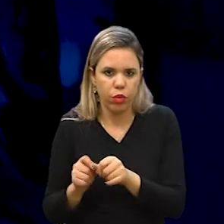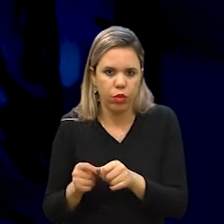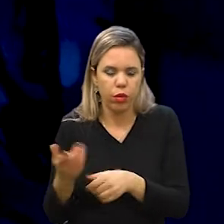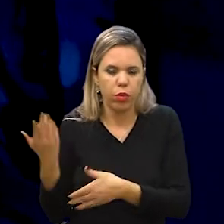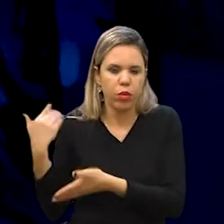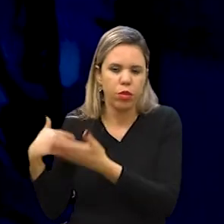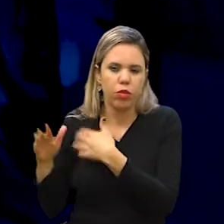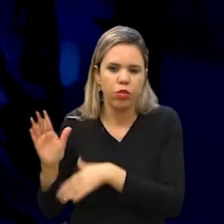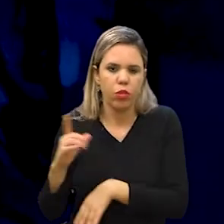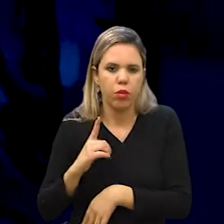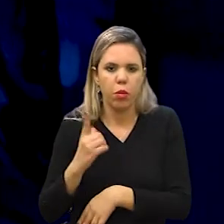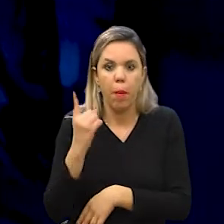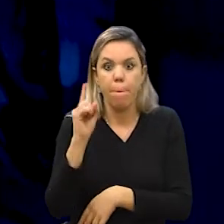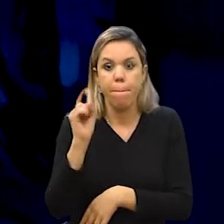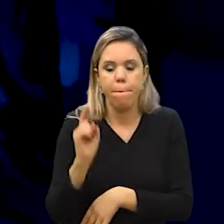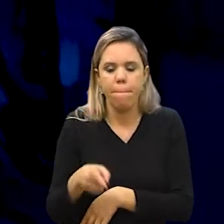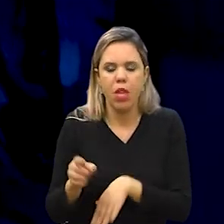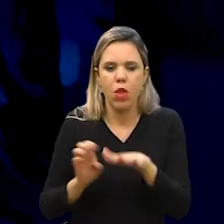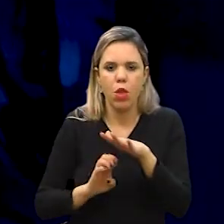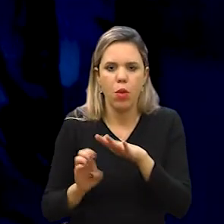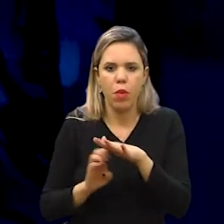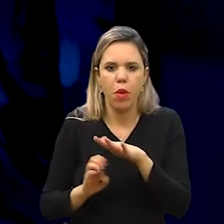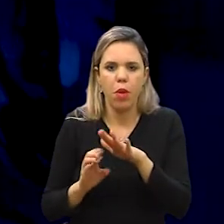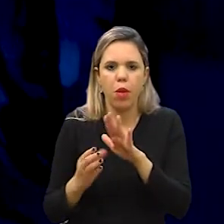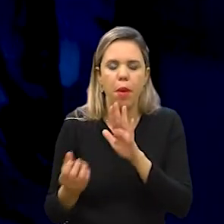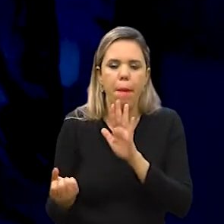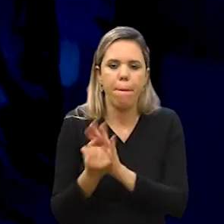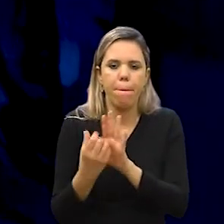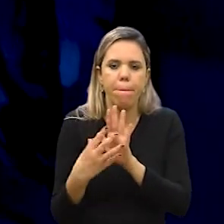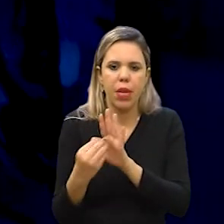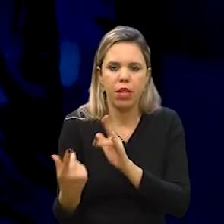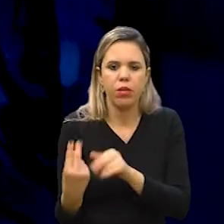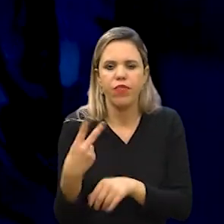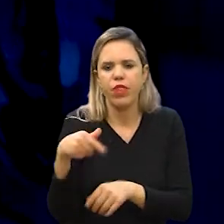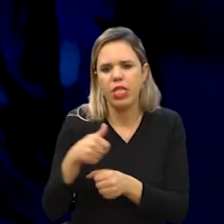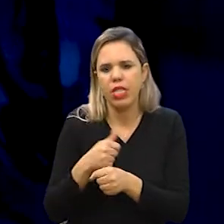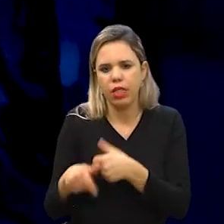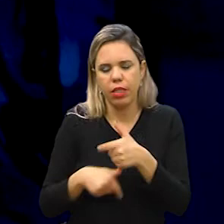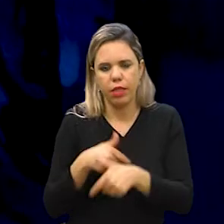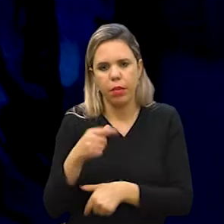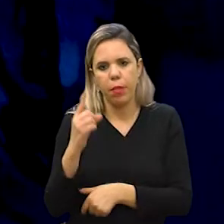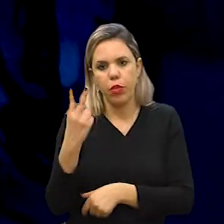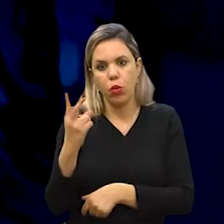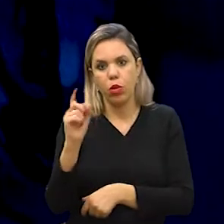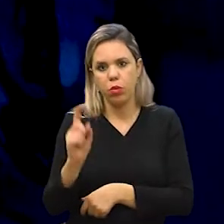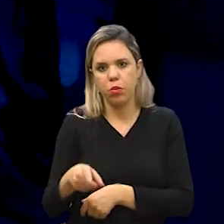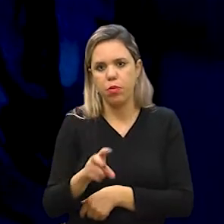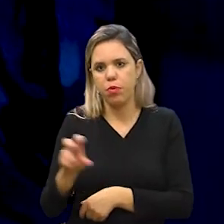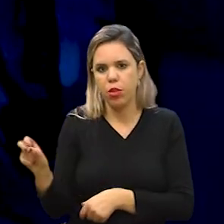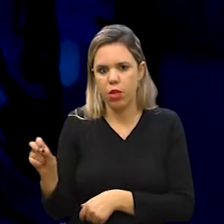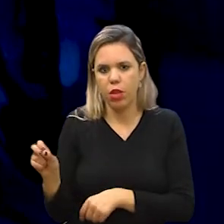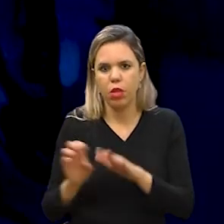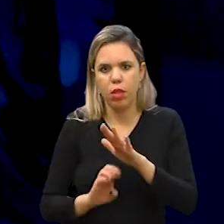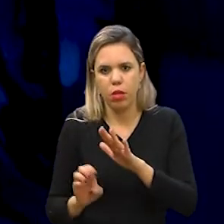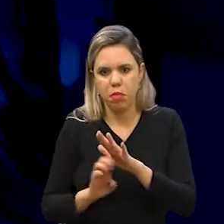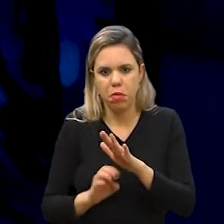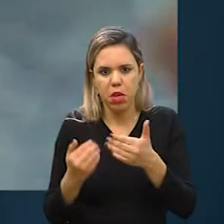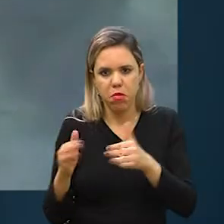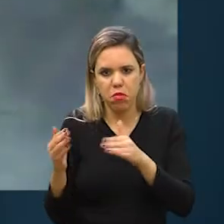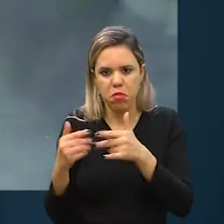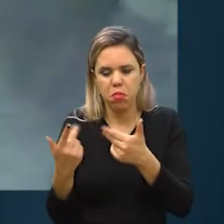estava, naquela época, já com 1000 franquias. Né? Nesses meus 27 anos, eu já montei mais de 2.500